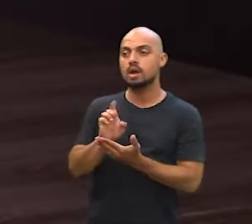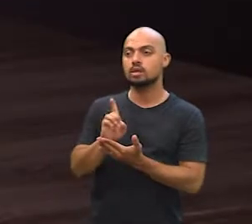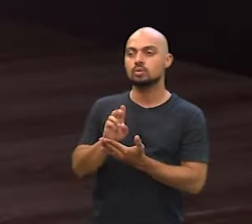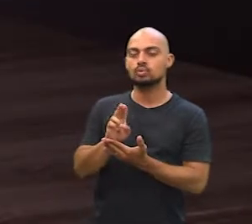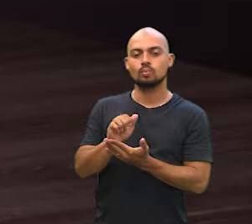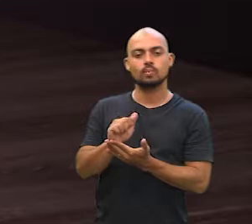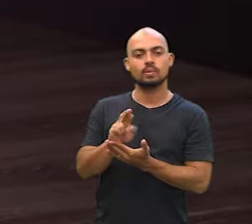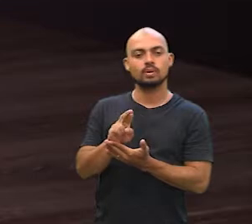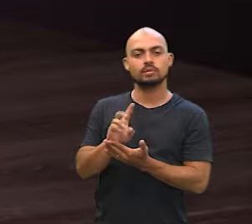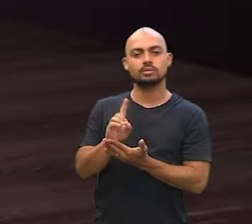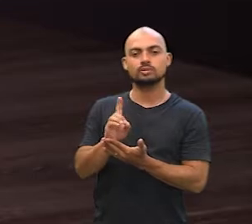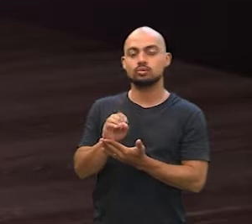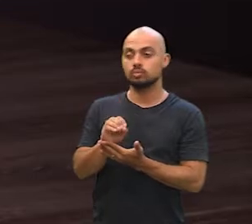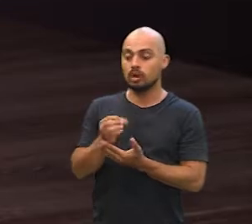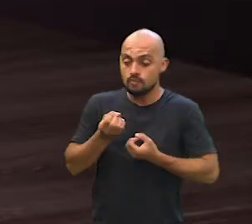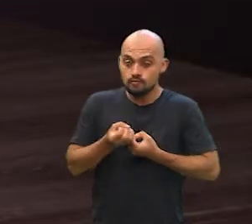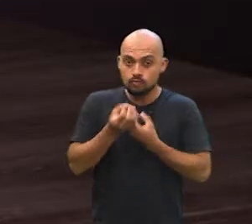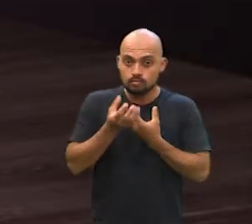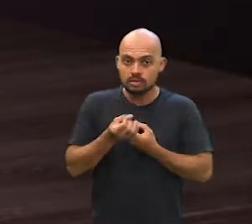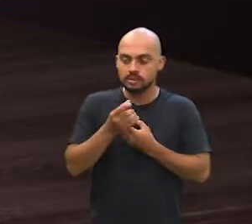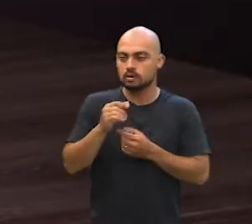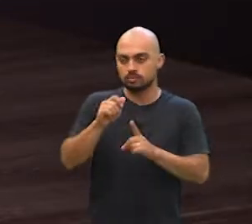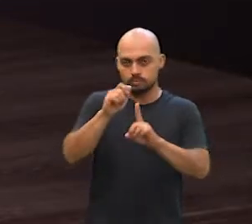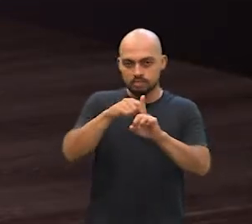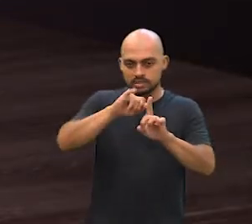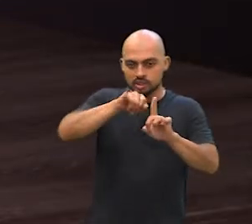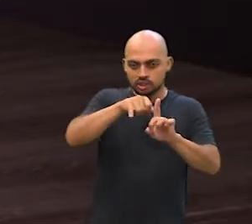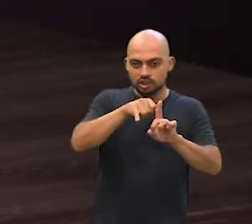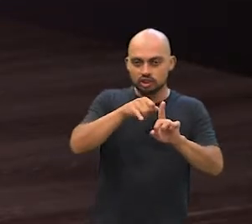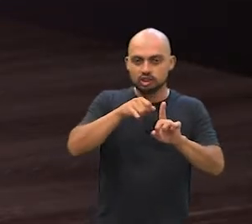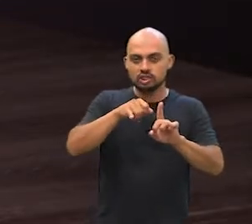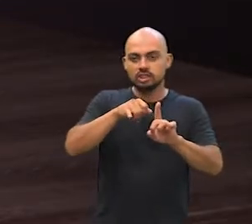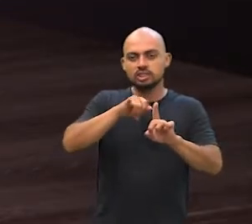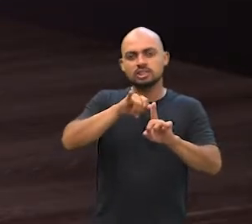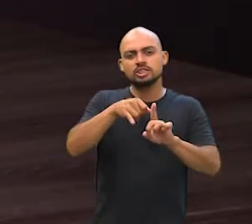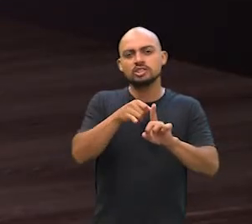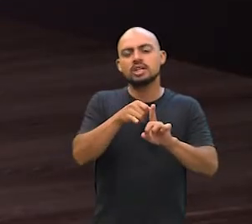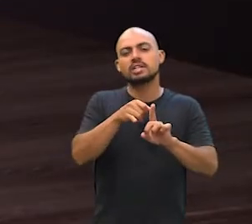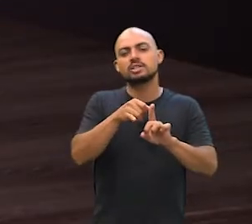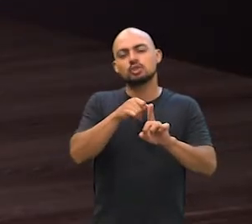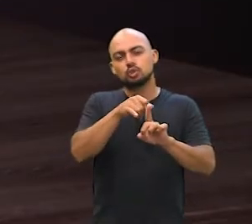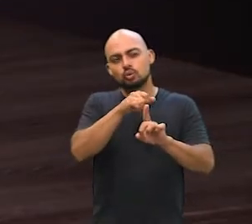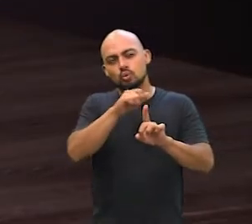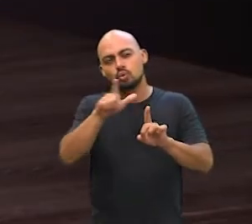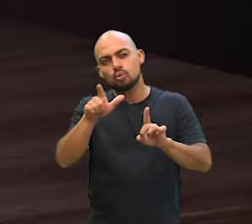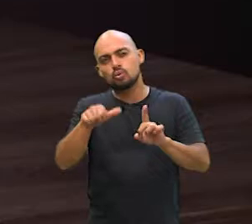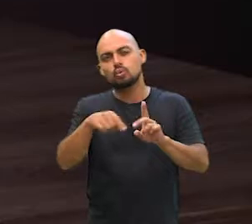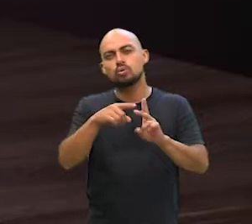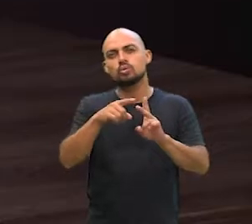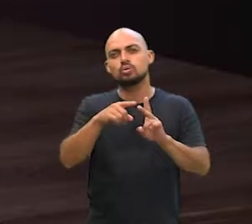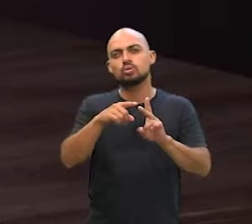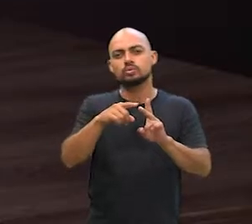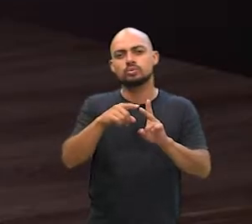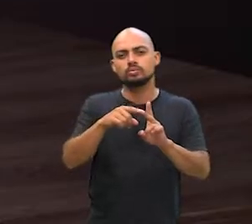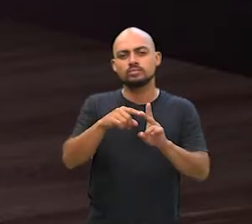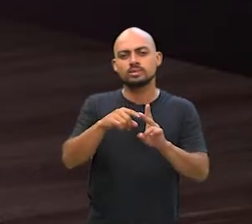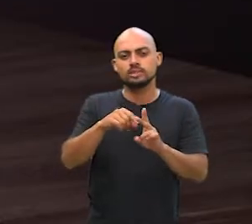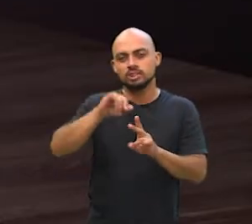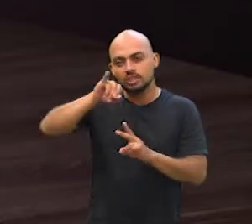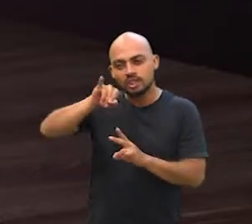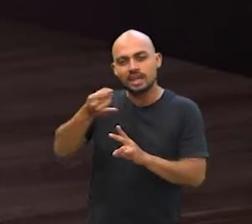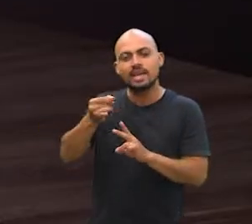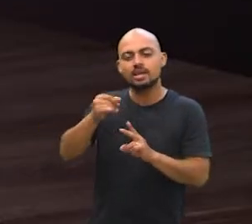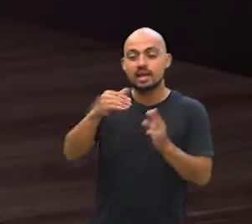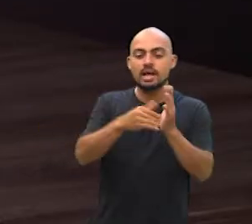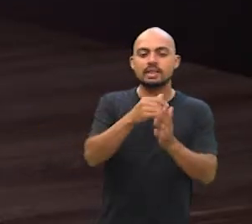informação aqui, olha, que de janeiro a julho, vocês tiveram aí um período, valor mais